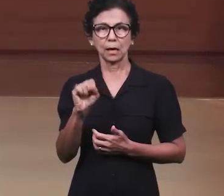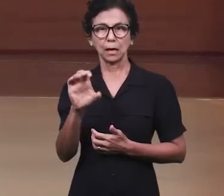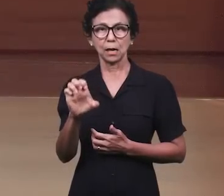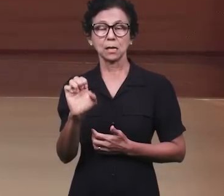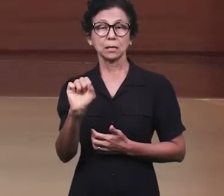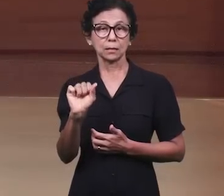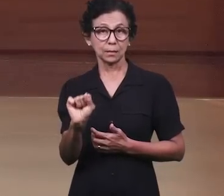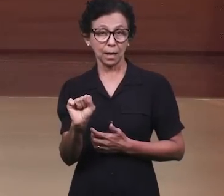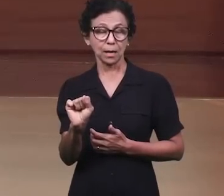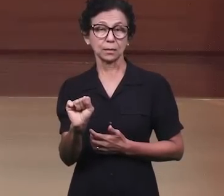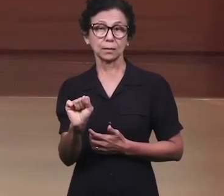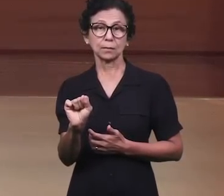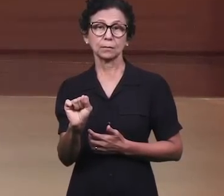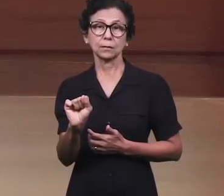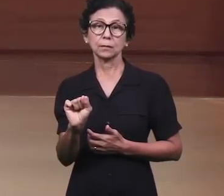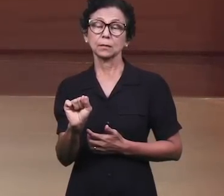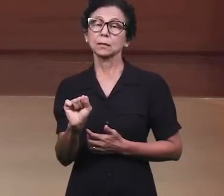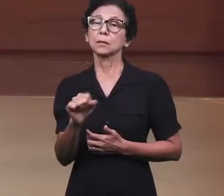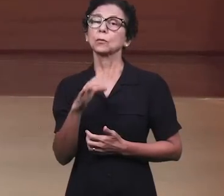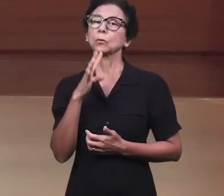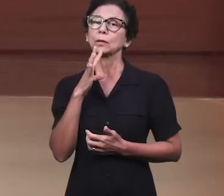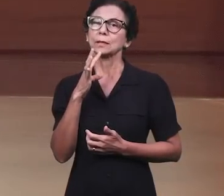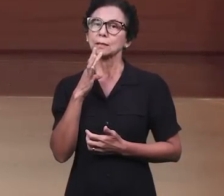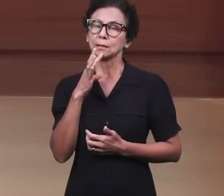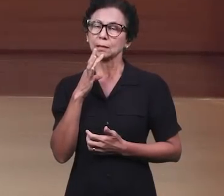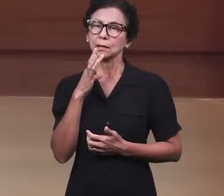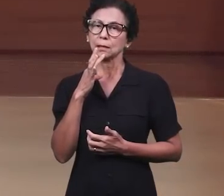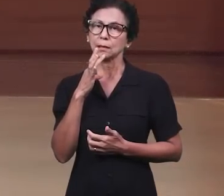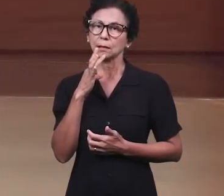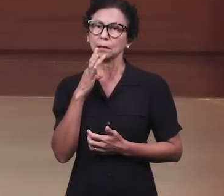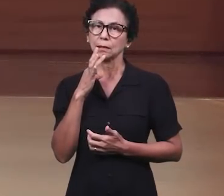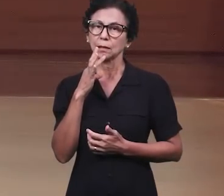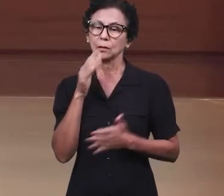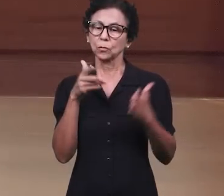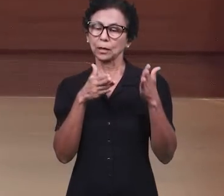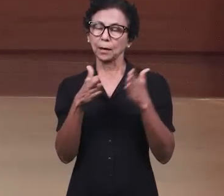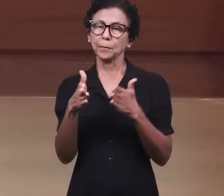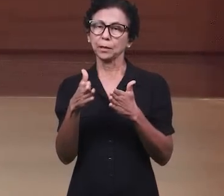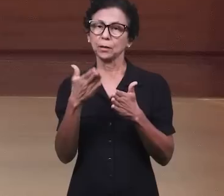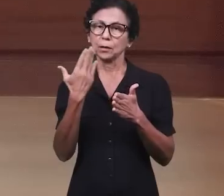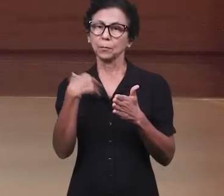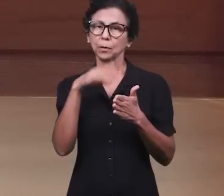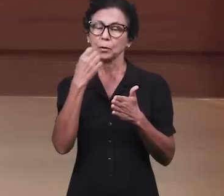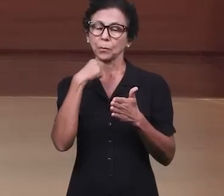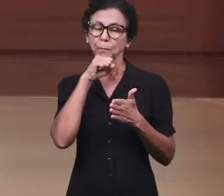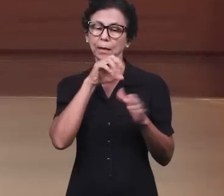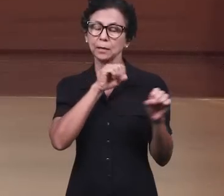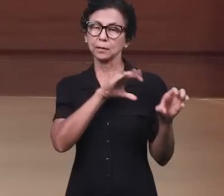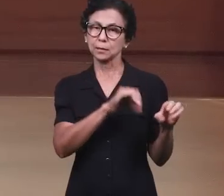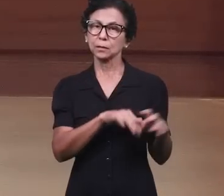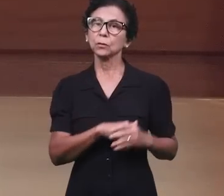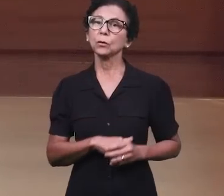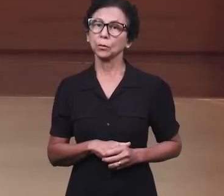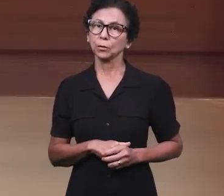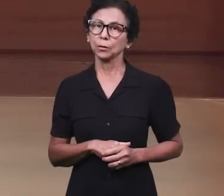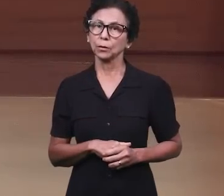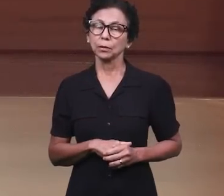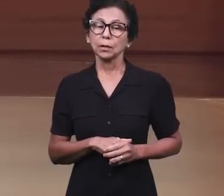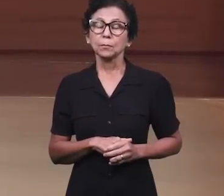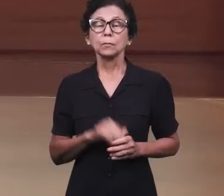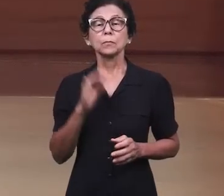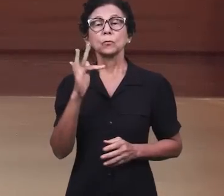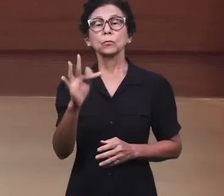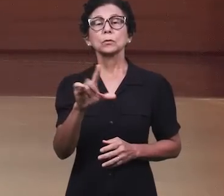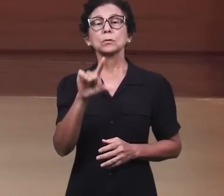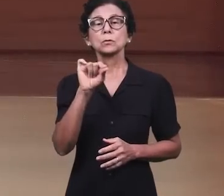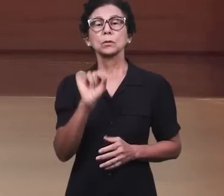A decisão cabe a eles. Nós não podemos interferir na decisão. Nós podemos orar, nós podemos clamar, mas o ensino precisa ser dado. E é